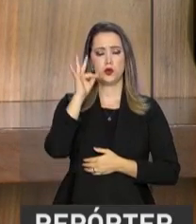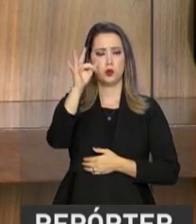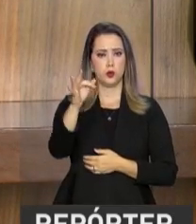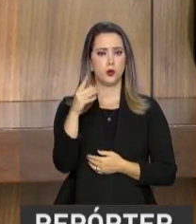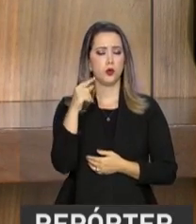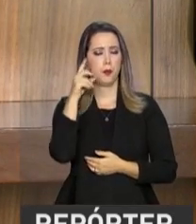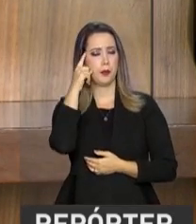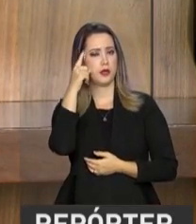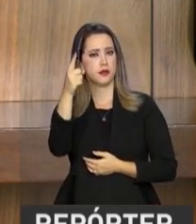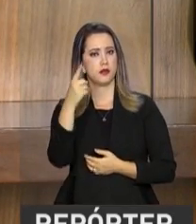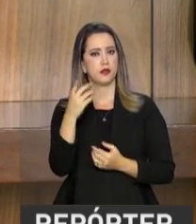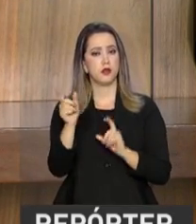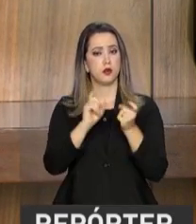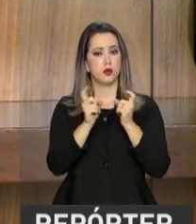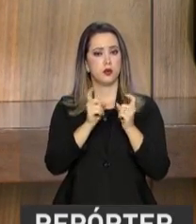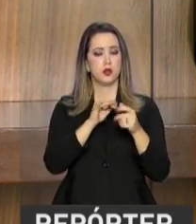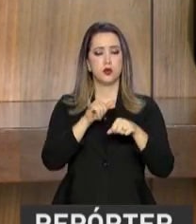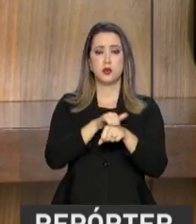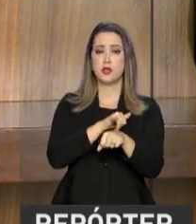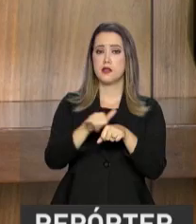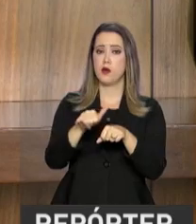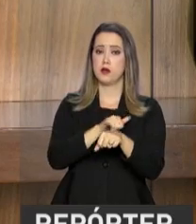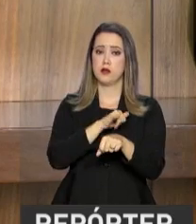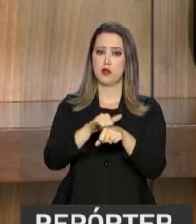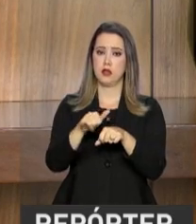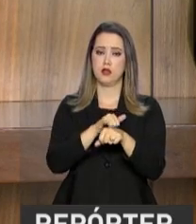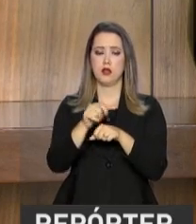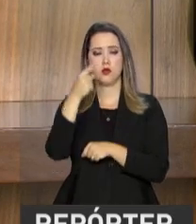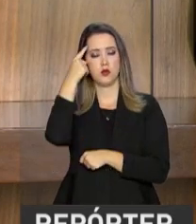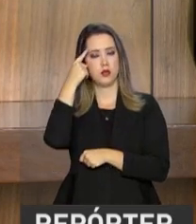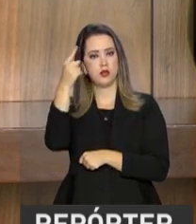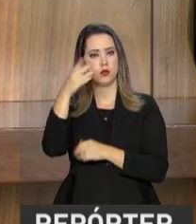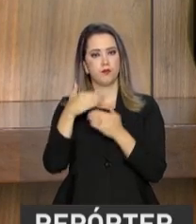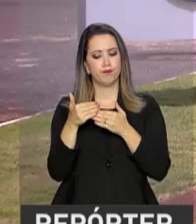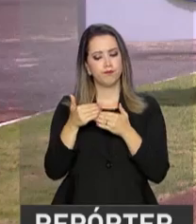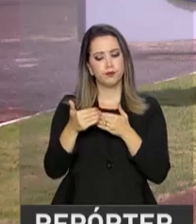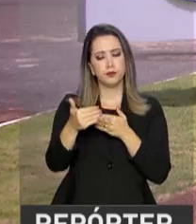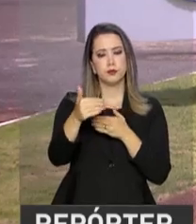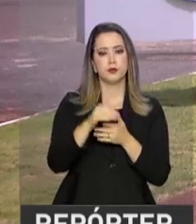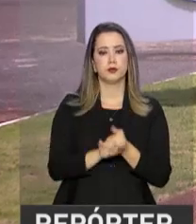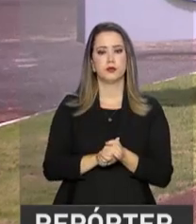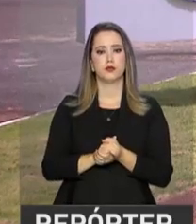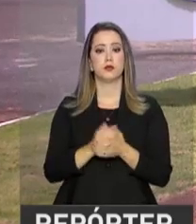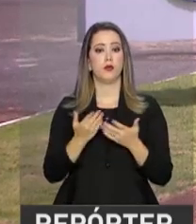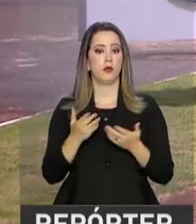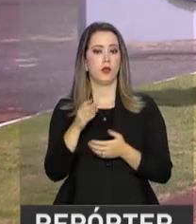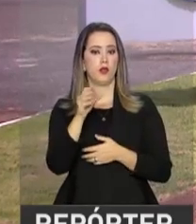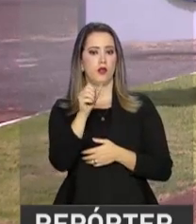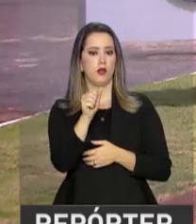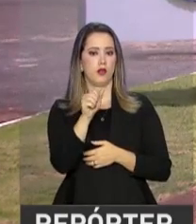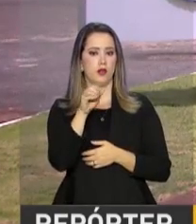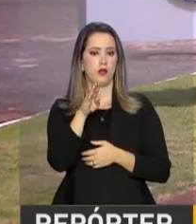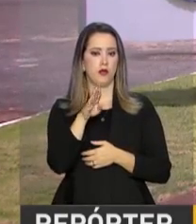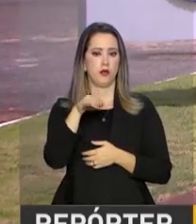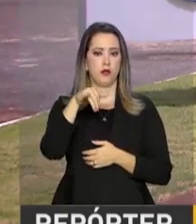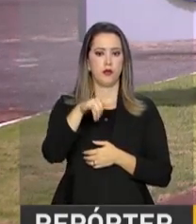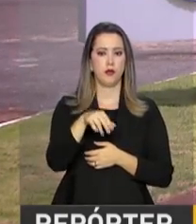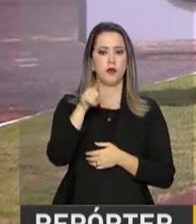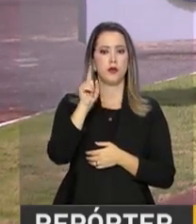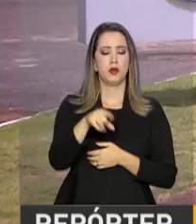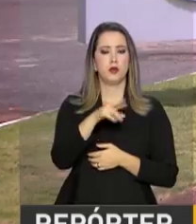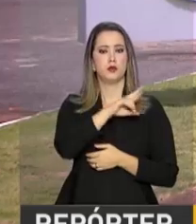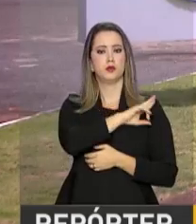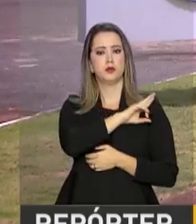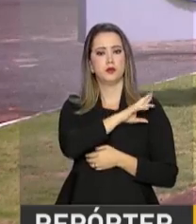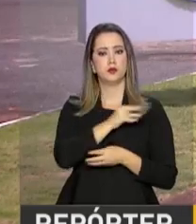pensando numa gestão estratégica da atividade de inteligência a longo prazo a agência brasileira de inteligência com sável